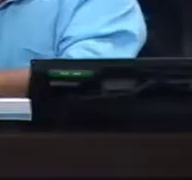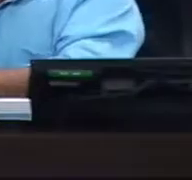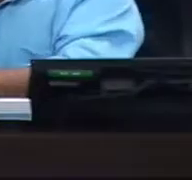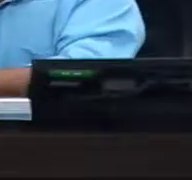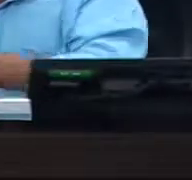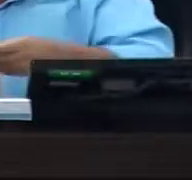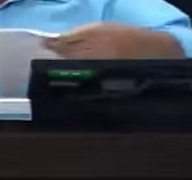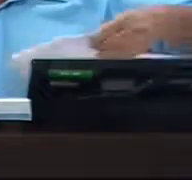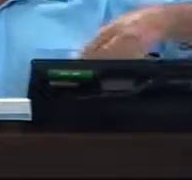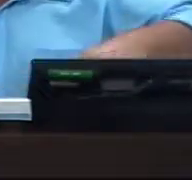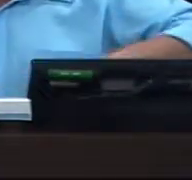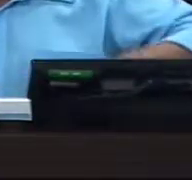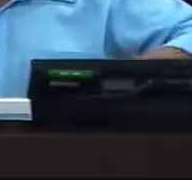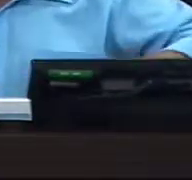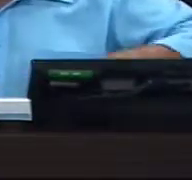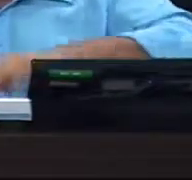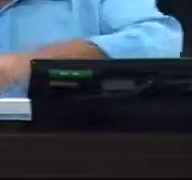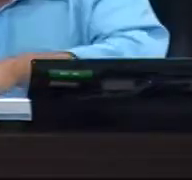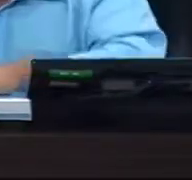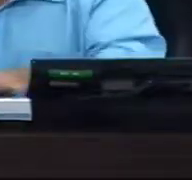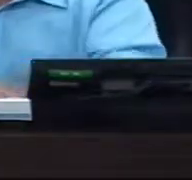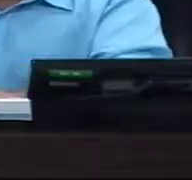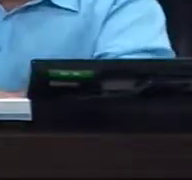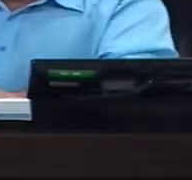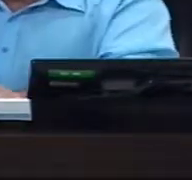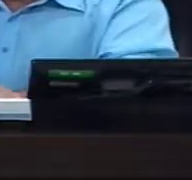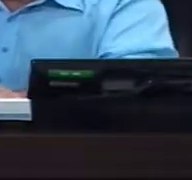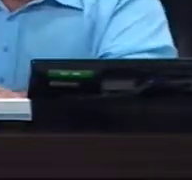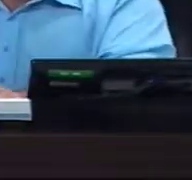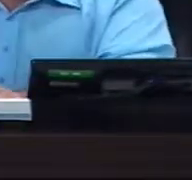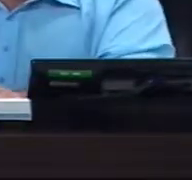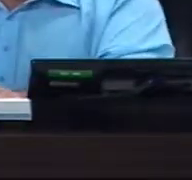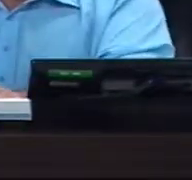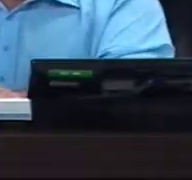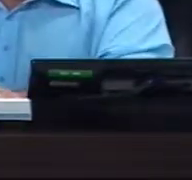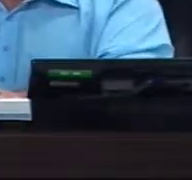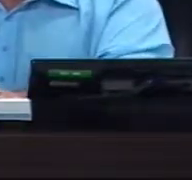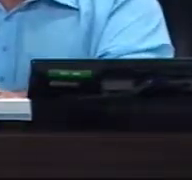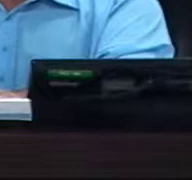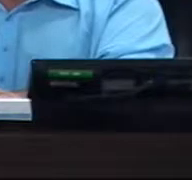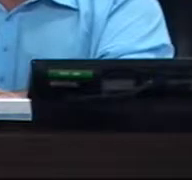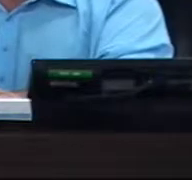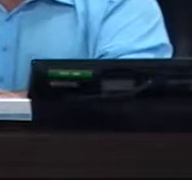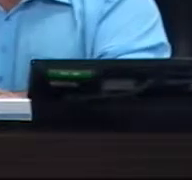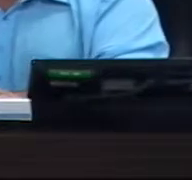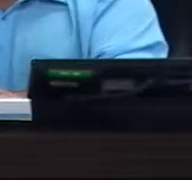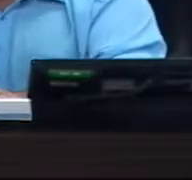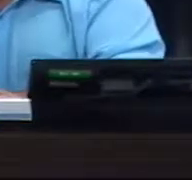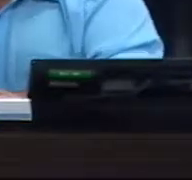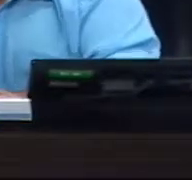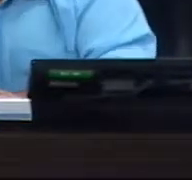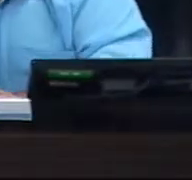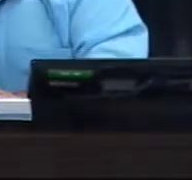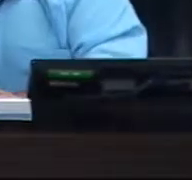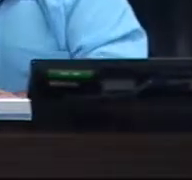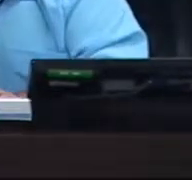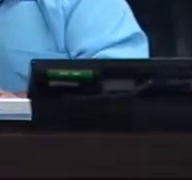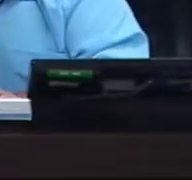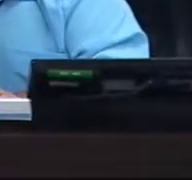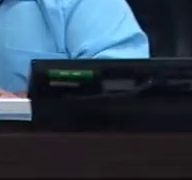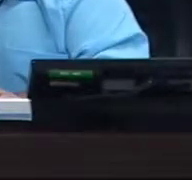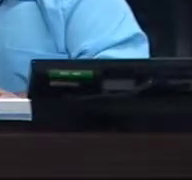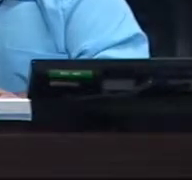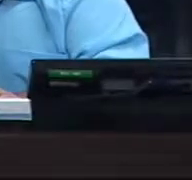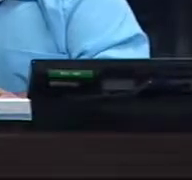Nesse exato momento, cada bloco vai ter 2 minutos e meio para discorrer sobre os assuntos que foram